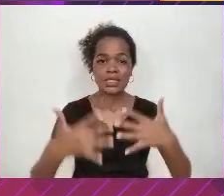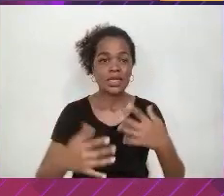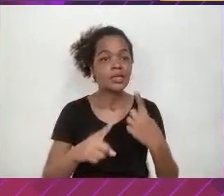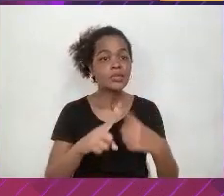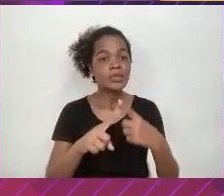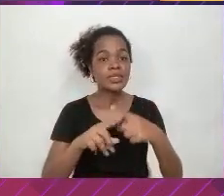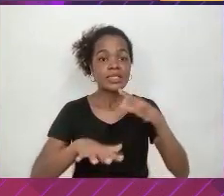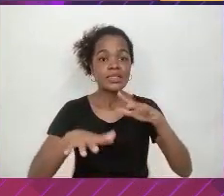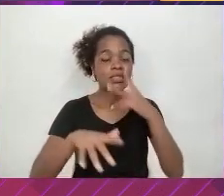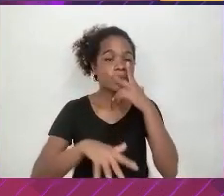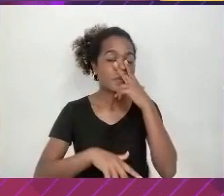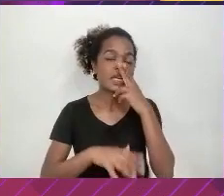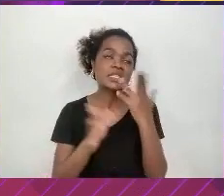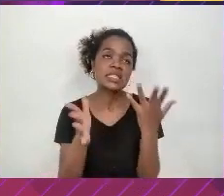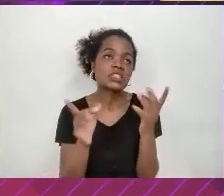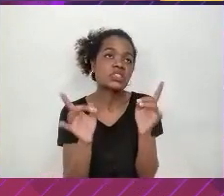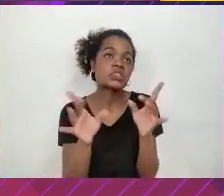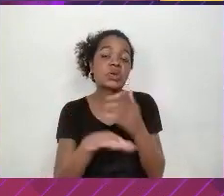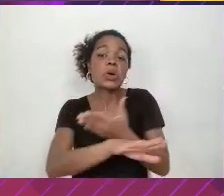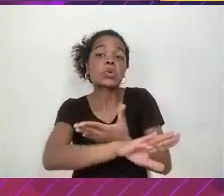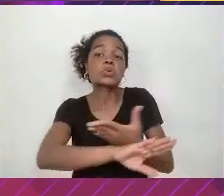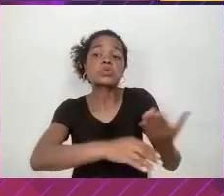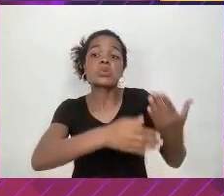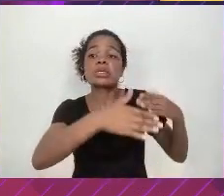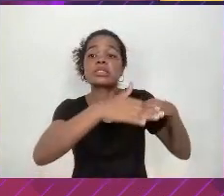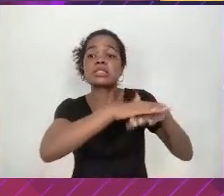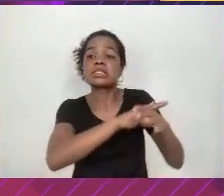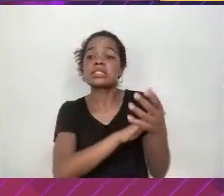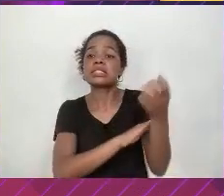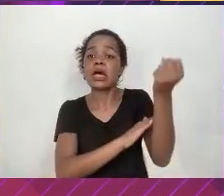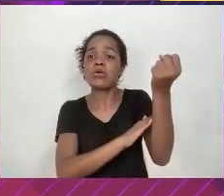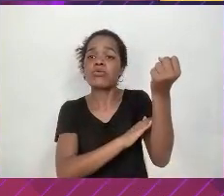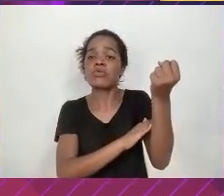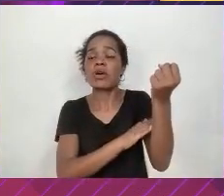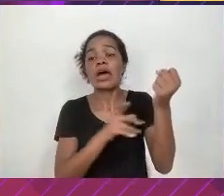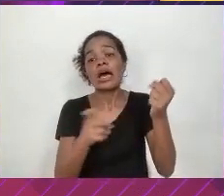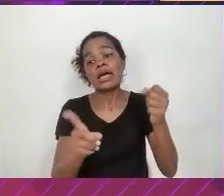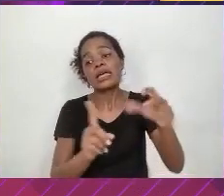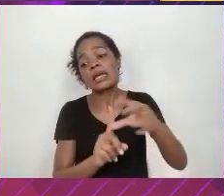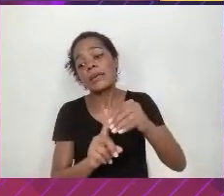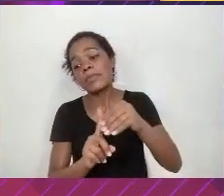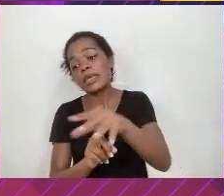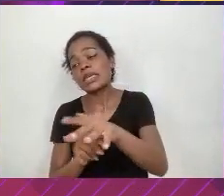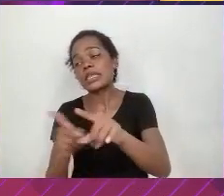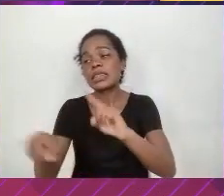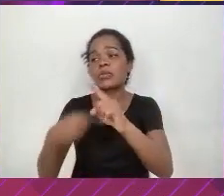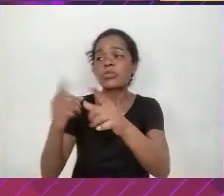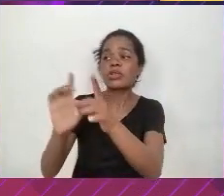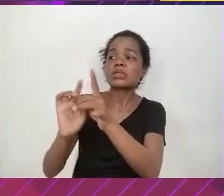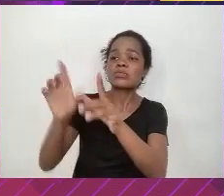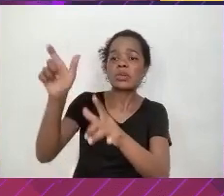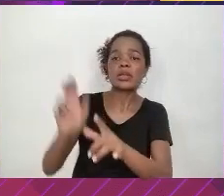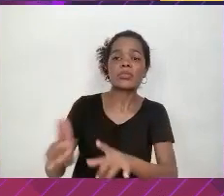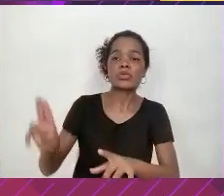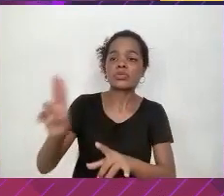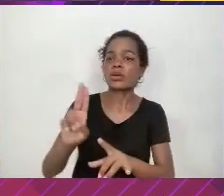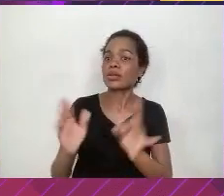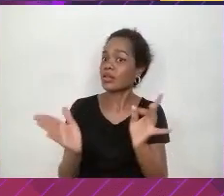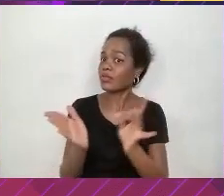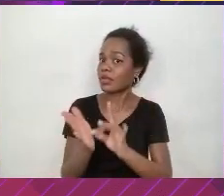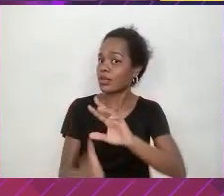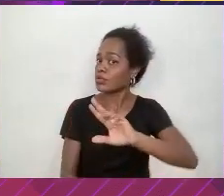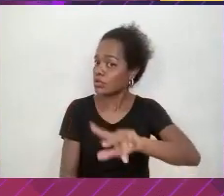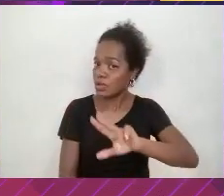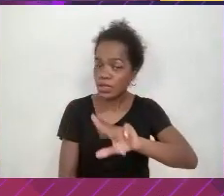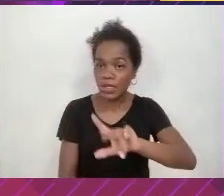deixa salvo, né? Só salva, depois traz a API, busca e libera para o usuário. Mas, na verdade, não é isso.